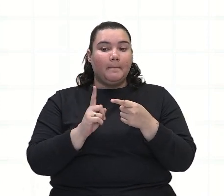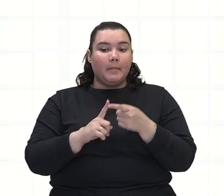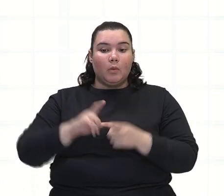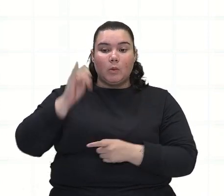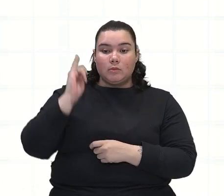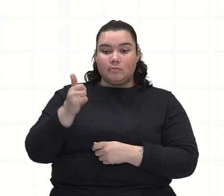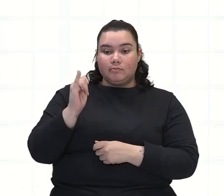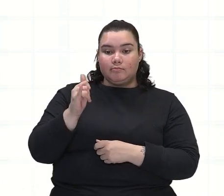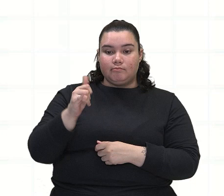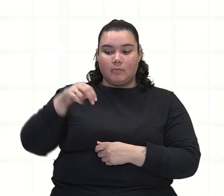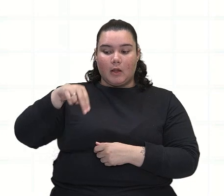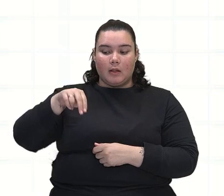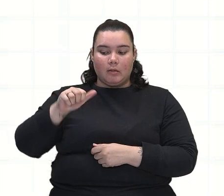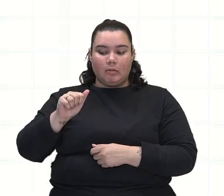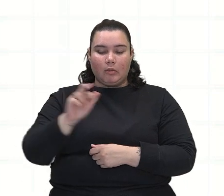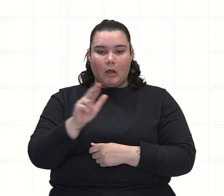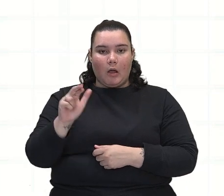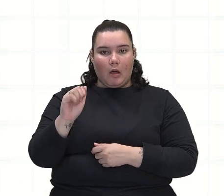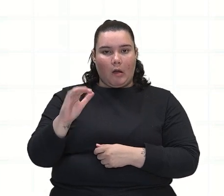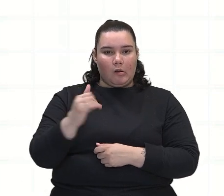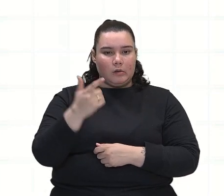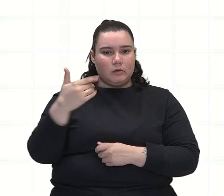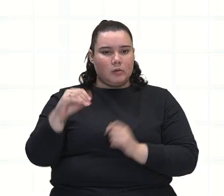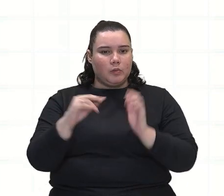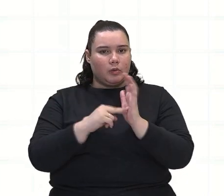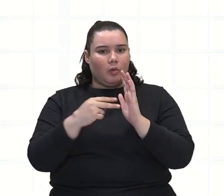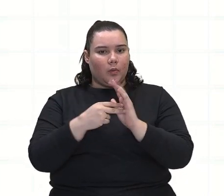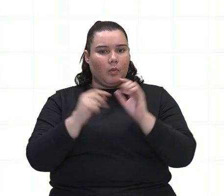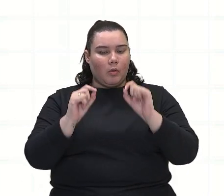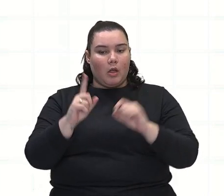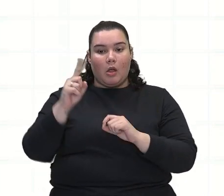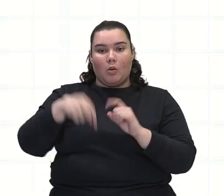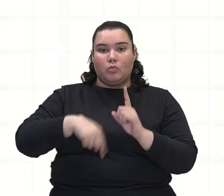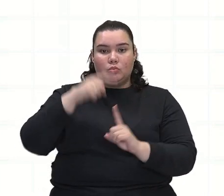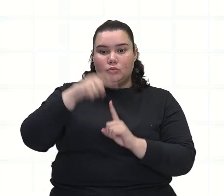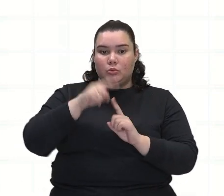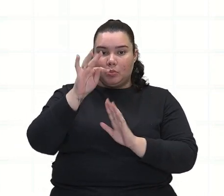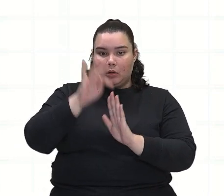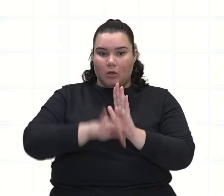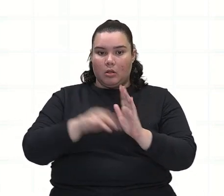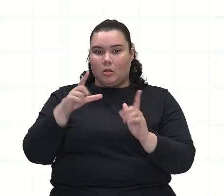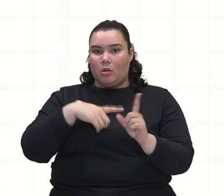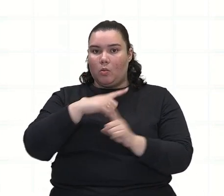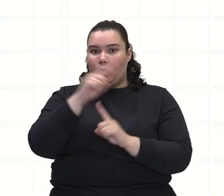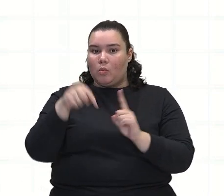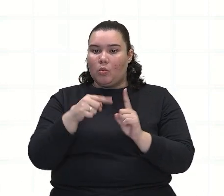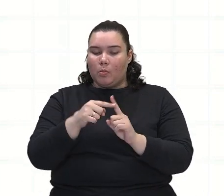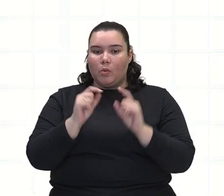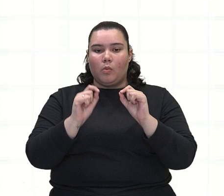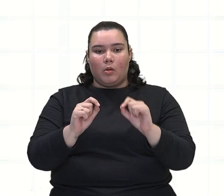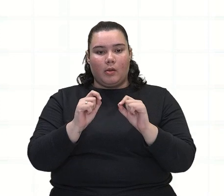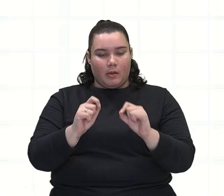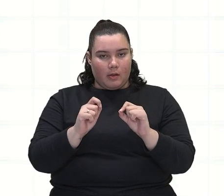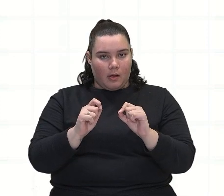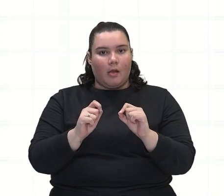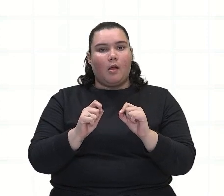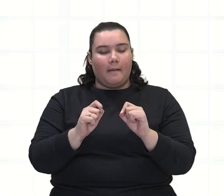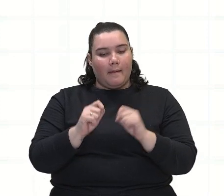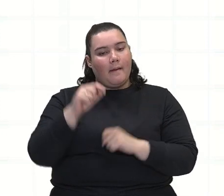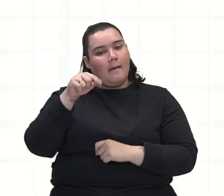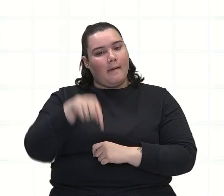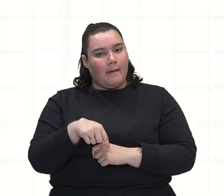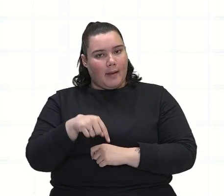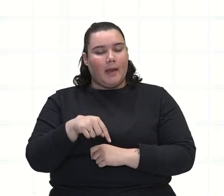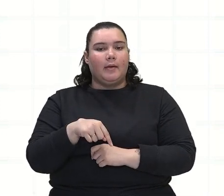É um tipo textual. É uma tipologia textual que possui como objetivo, como